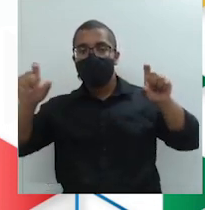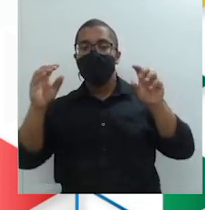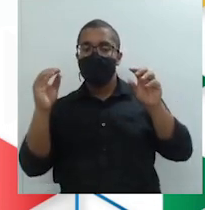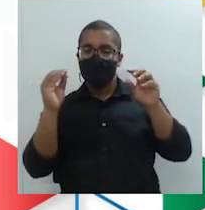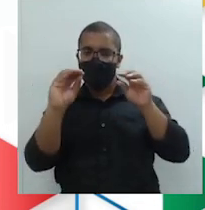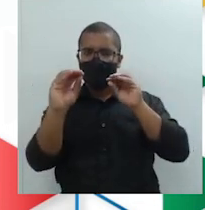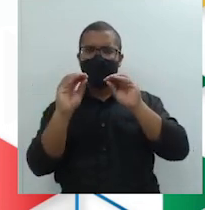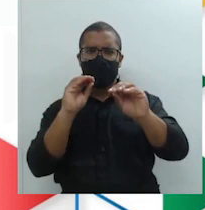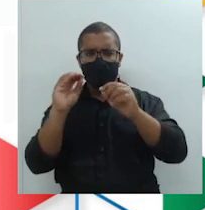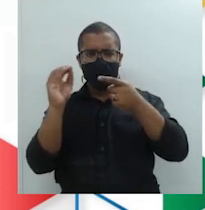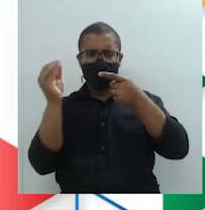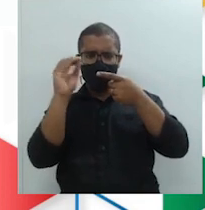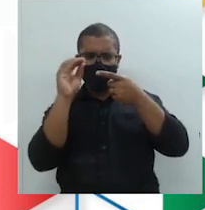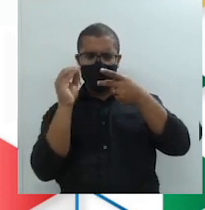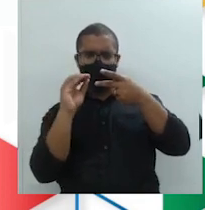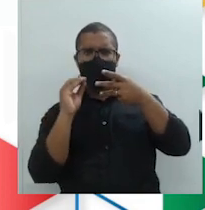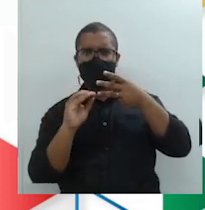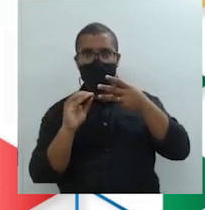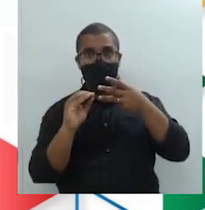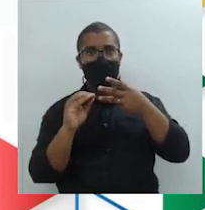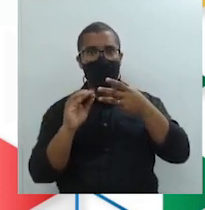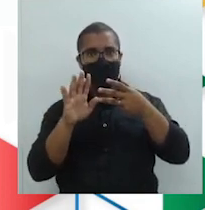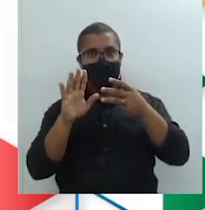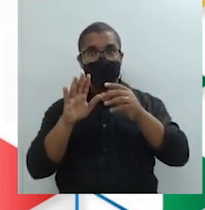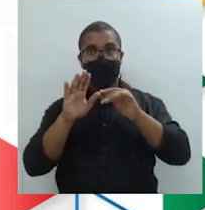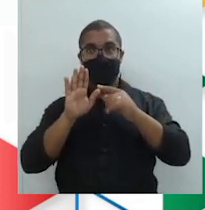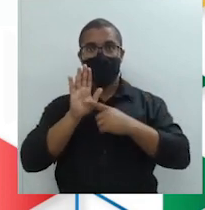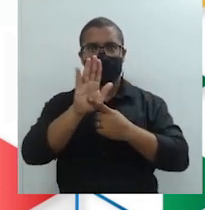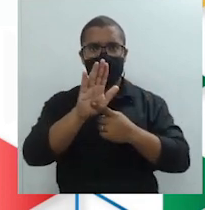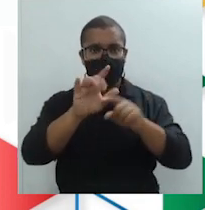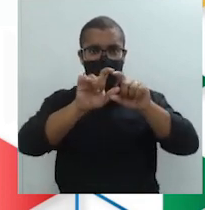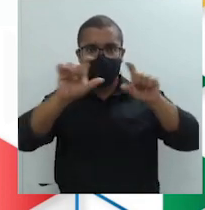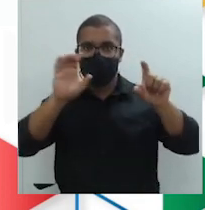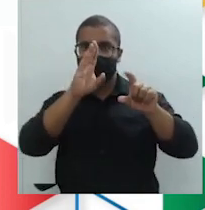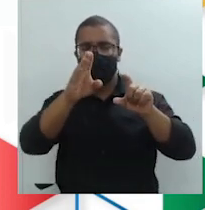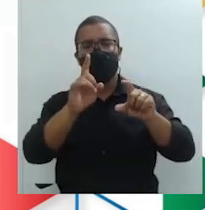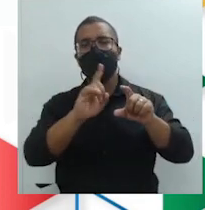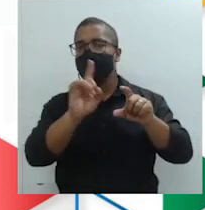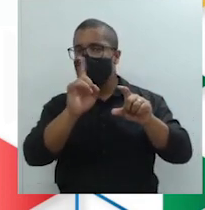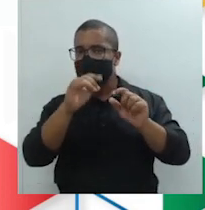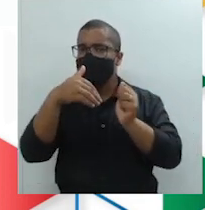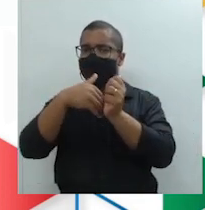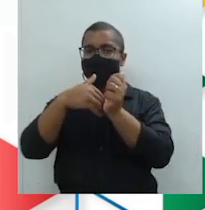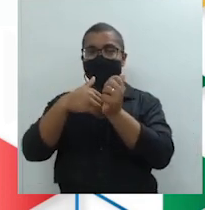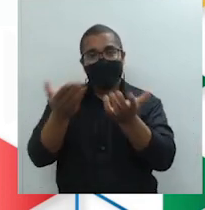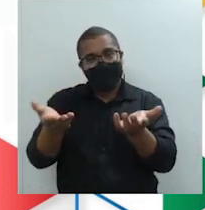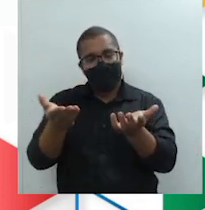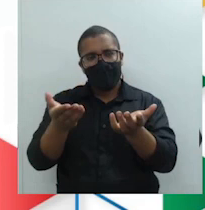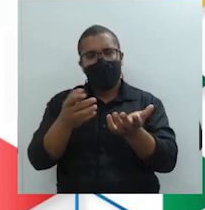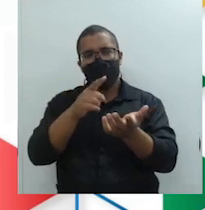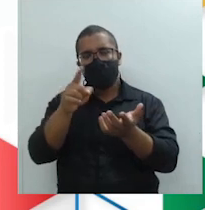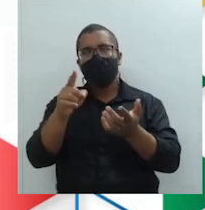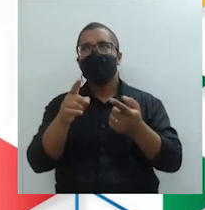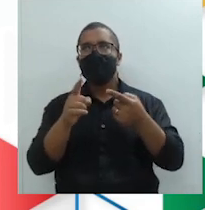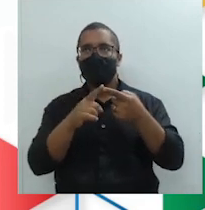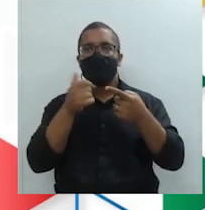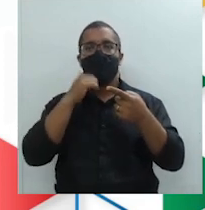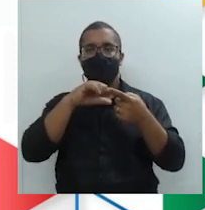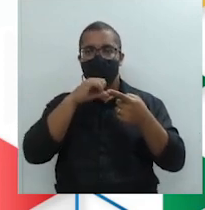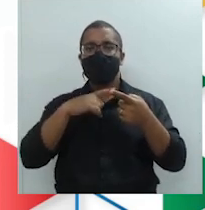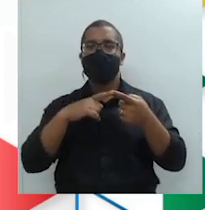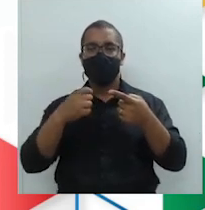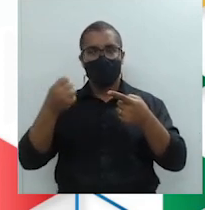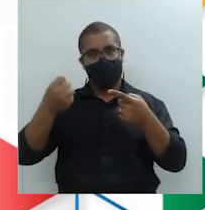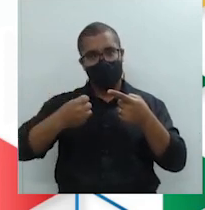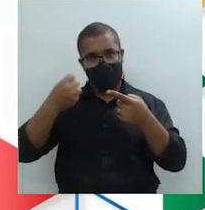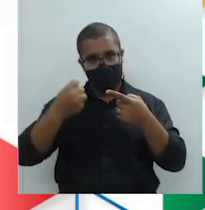a frase pressupõe todo esse conteúdo. Então, repetindo, o carro da minha mãe quebrou. Então,